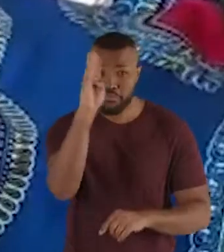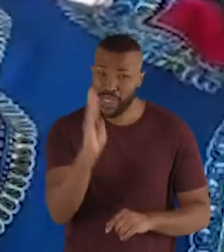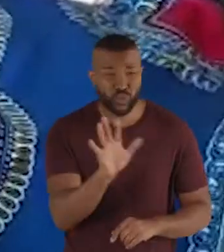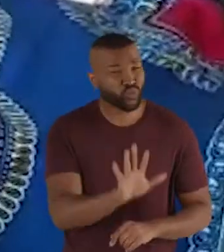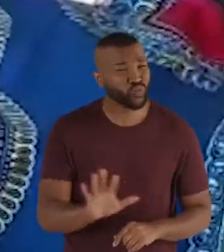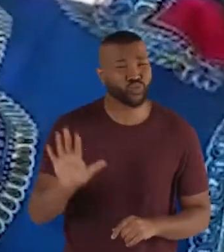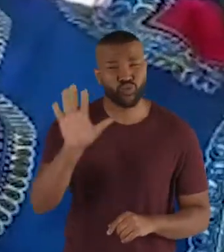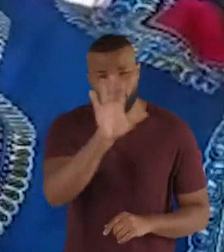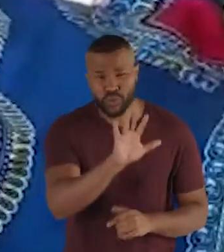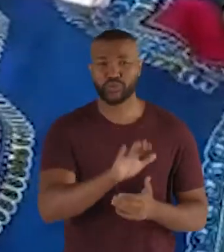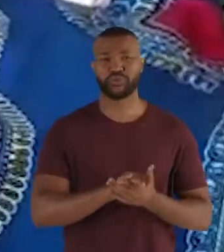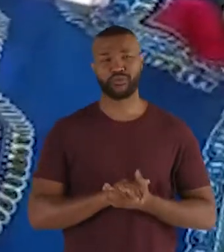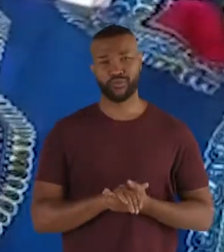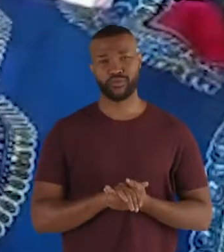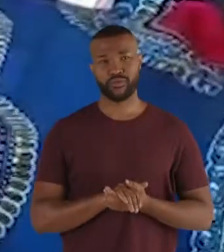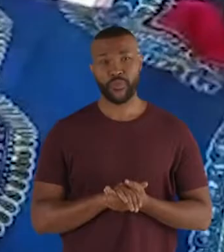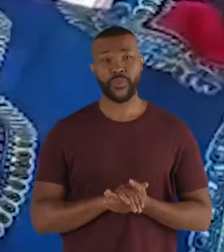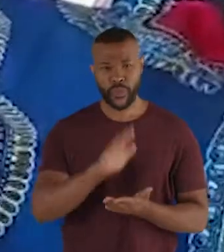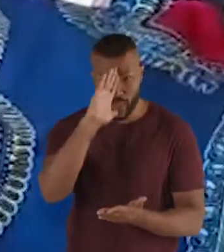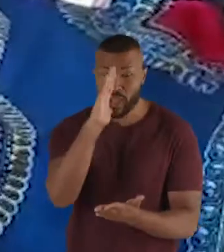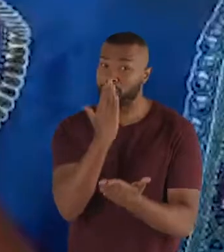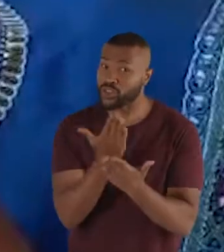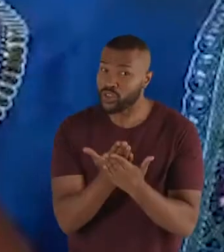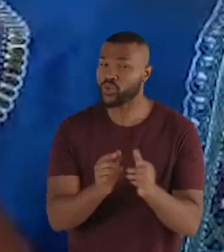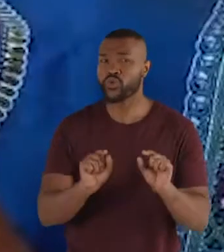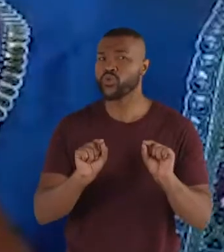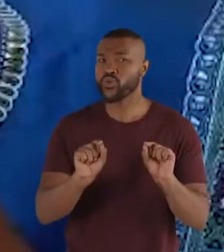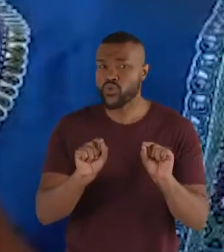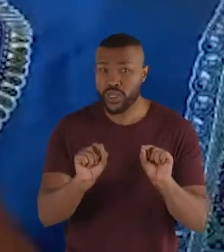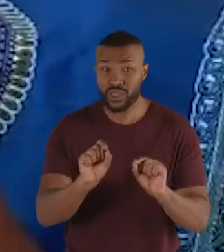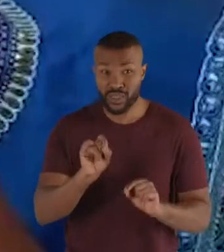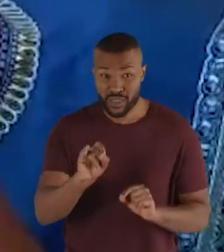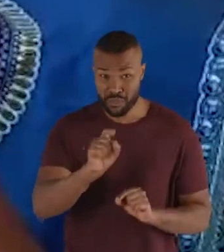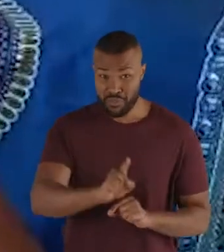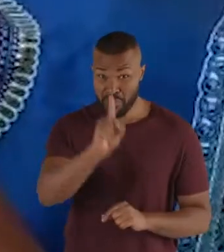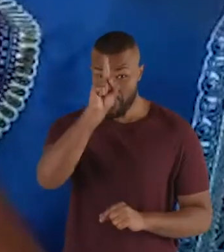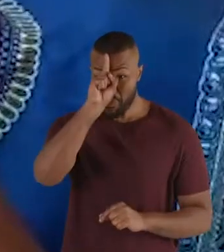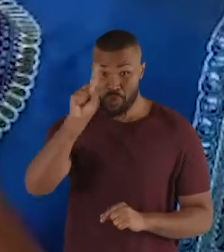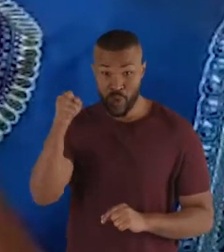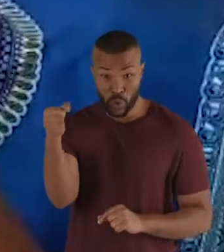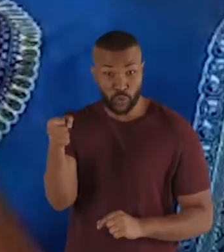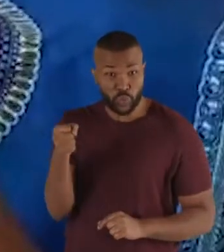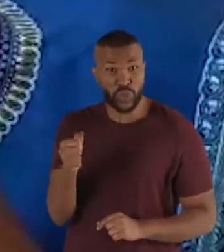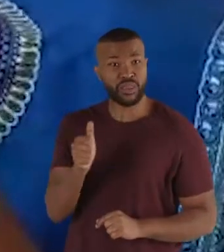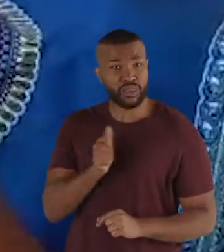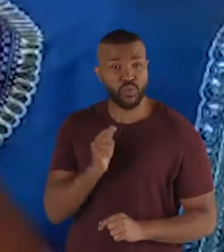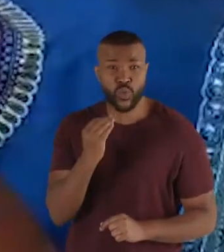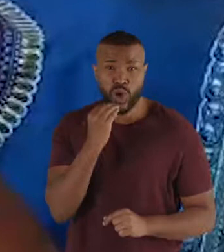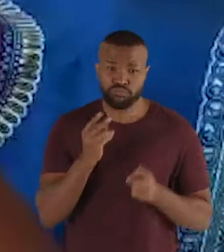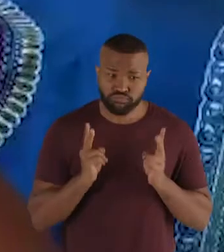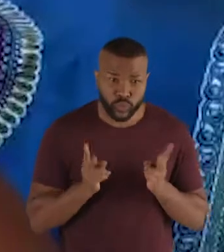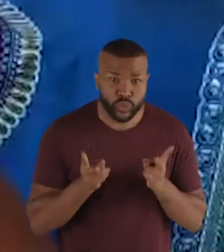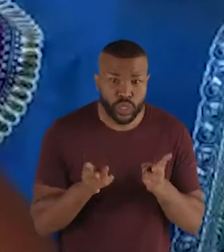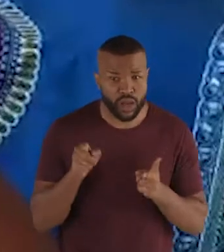de todos os brasileiros e brasileiras. Acredito que se Zumbi tivesse a chance